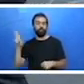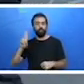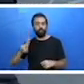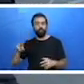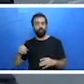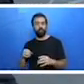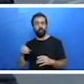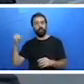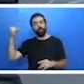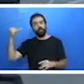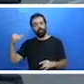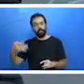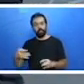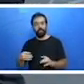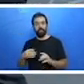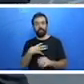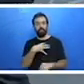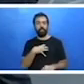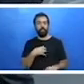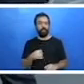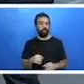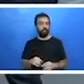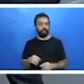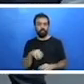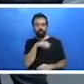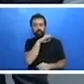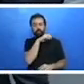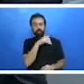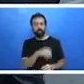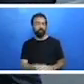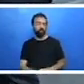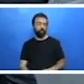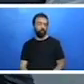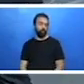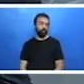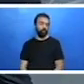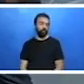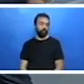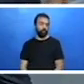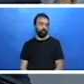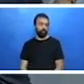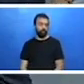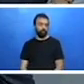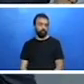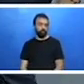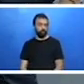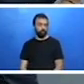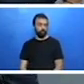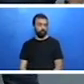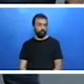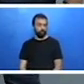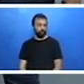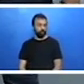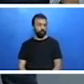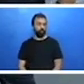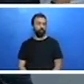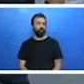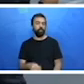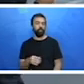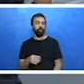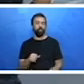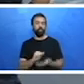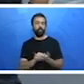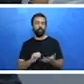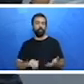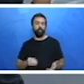que tem até cores diferentes aqui. Vamos ver como é que vocês vão se sair aí. Olha aqui, exercício 6.